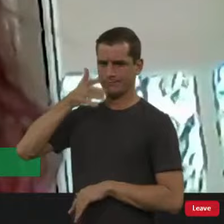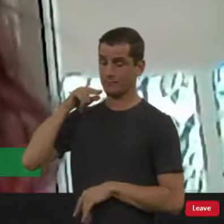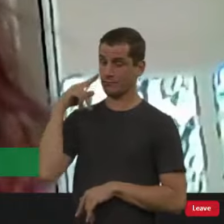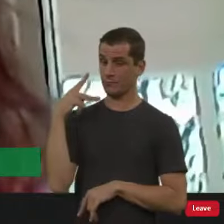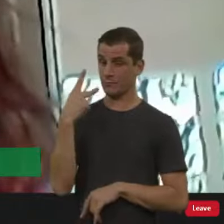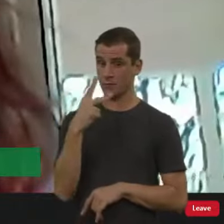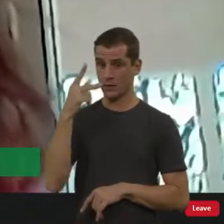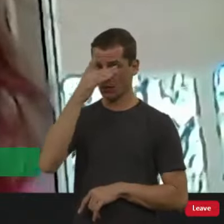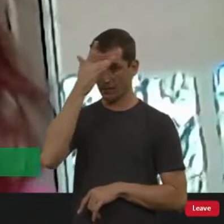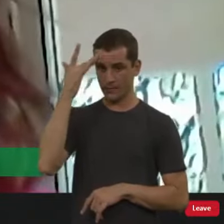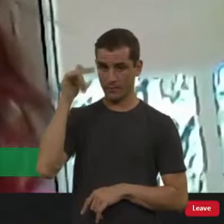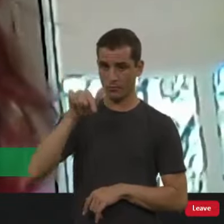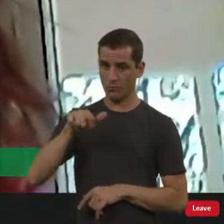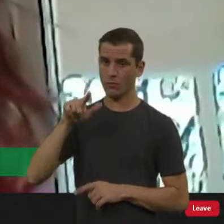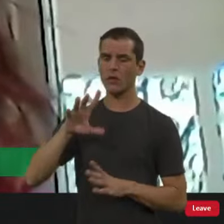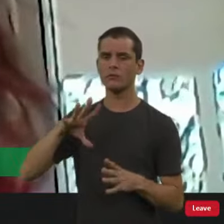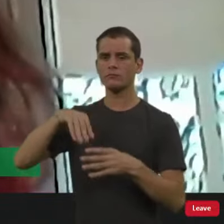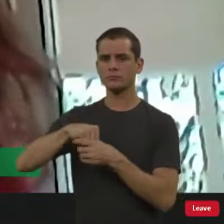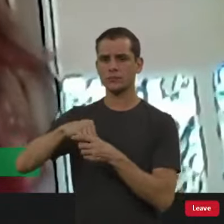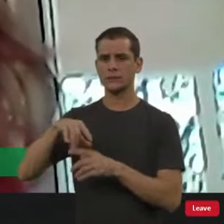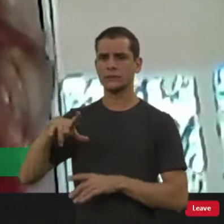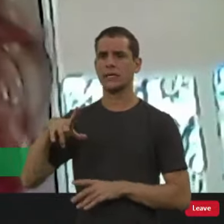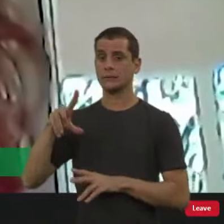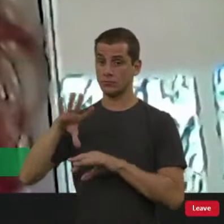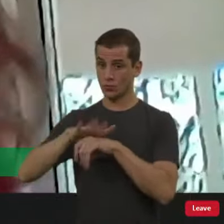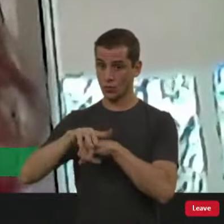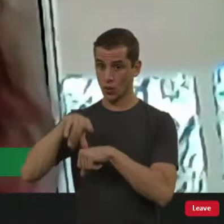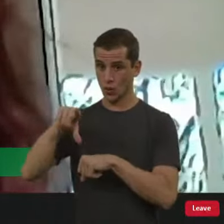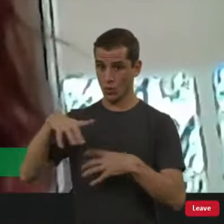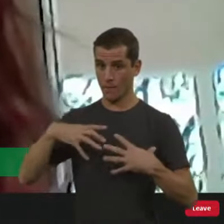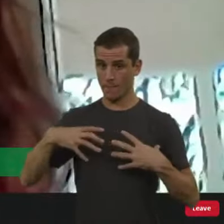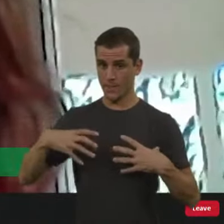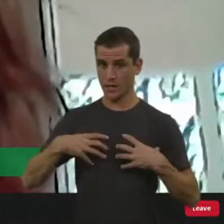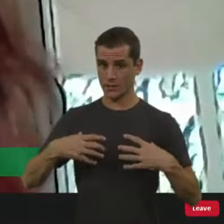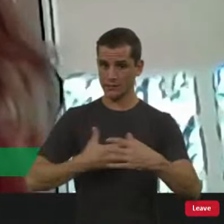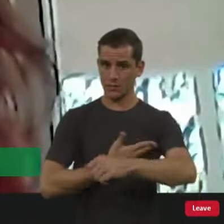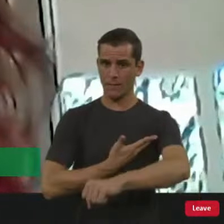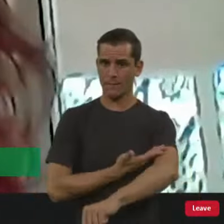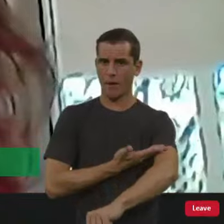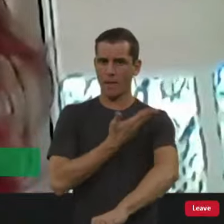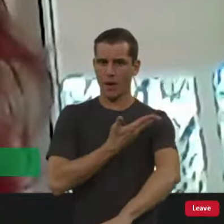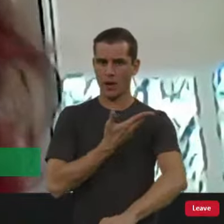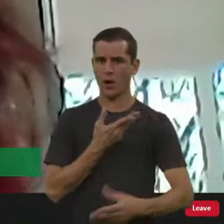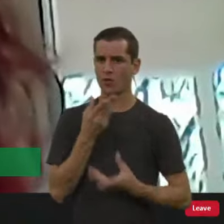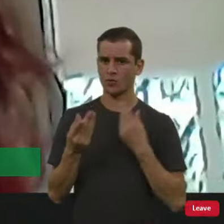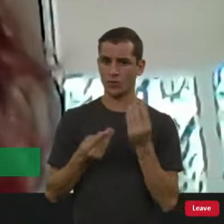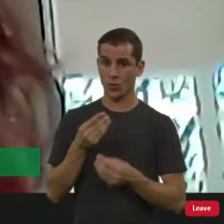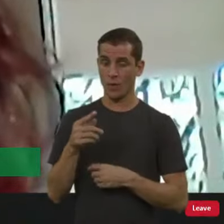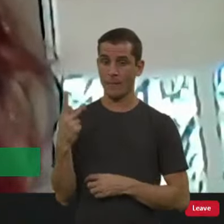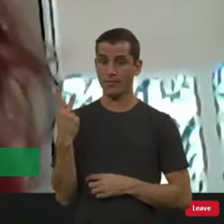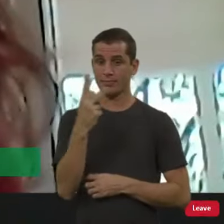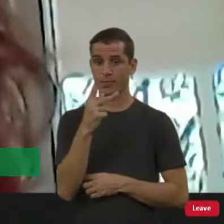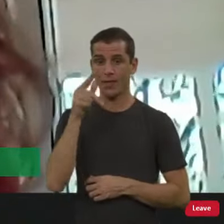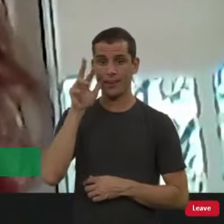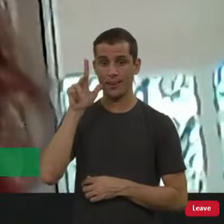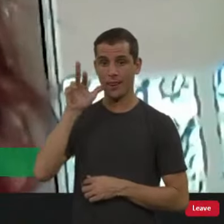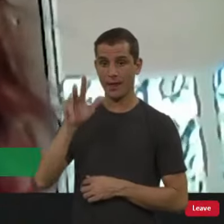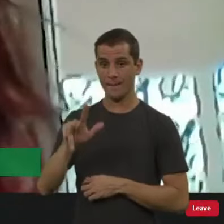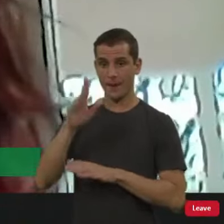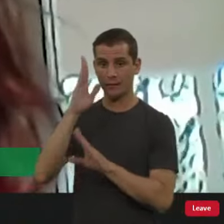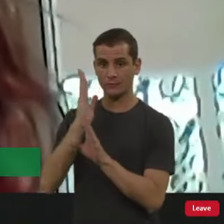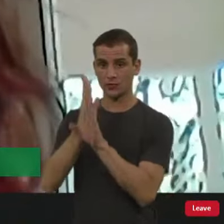com a hipertensão pulmonar e com a ABRAF, ele vem de uma razão pessoal. A minha irmã, ela foi diagnosticada com hipertensão pulmonar